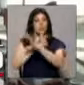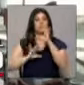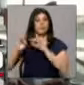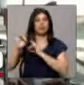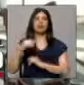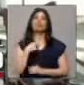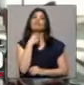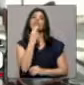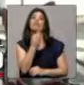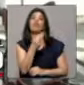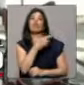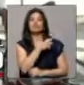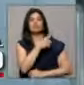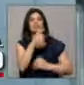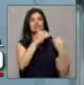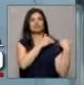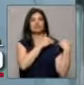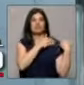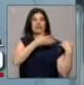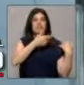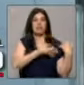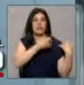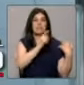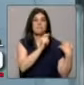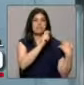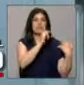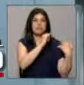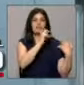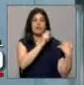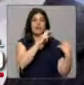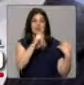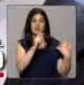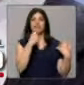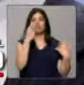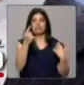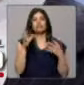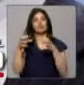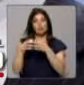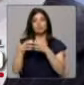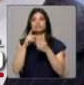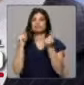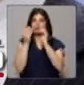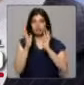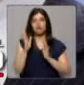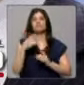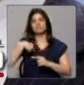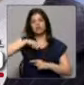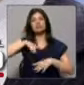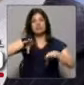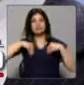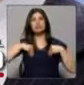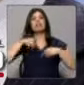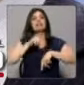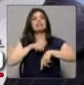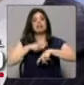de Pierre Moscovici, a admitir que o assunto foi discutido no Eurogrupo. Concordámos em suavizar os juros e aumentar a maturidade